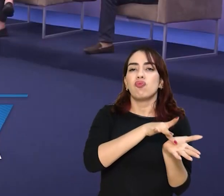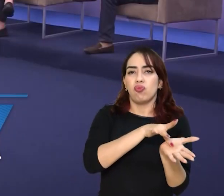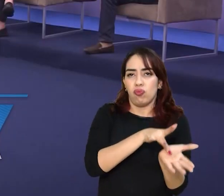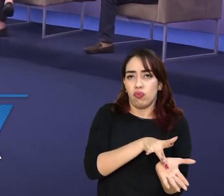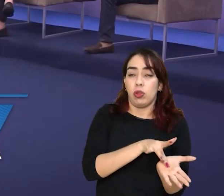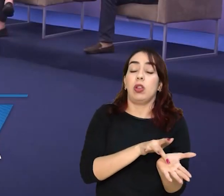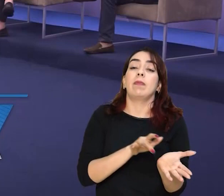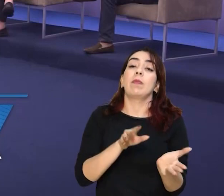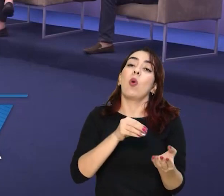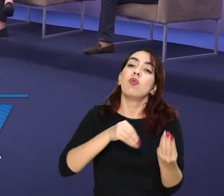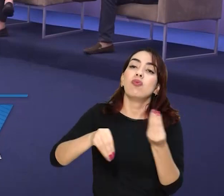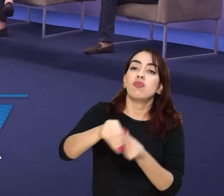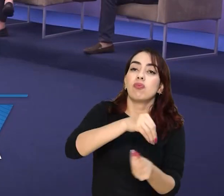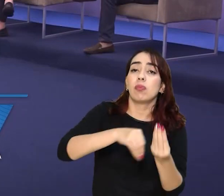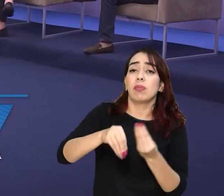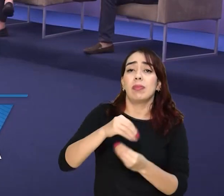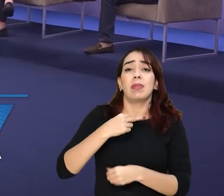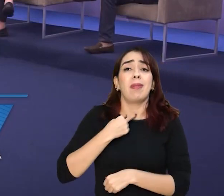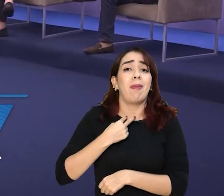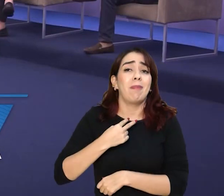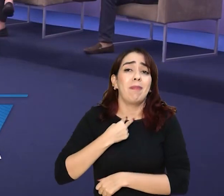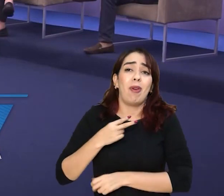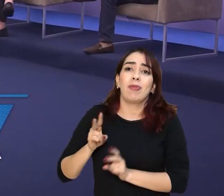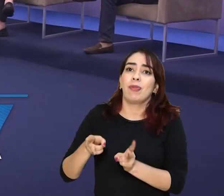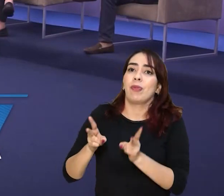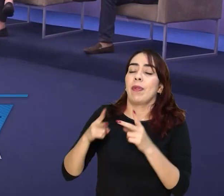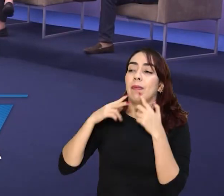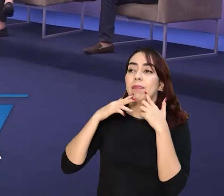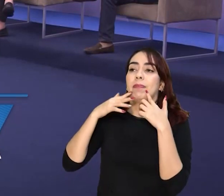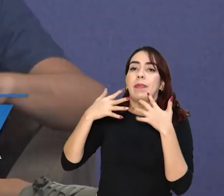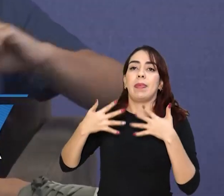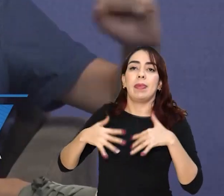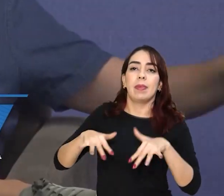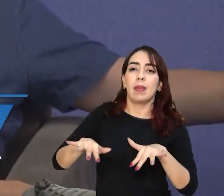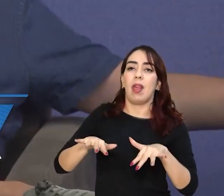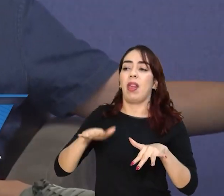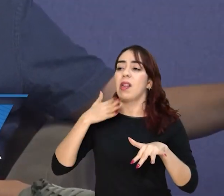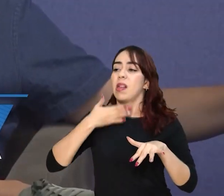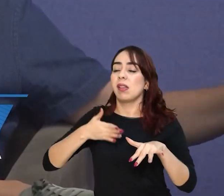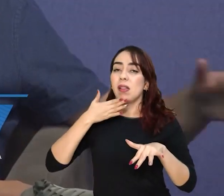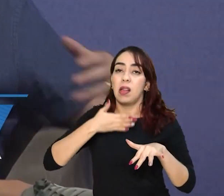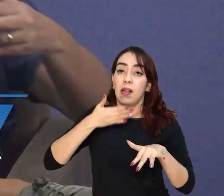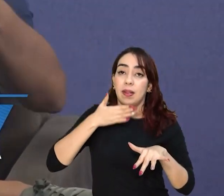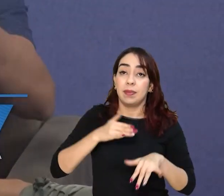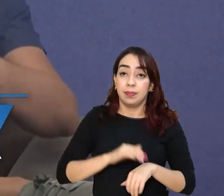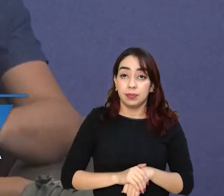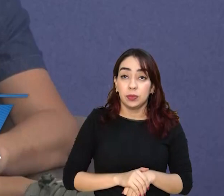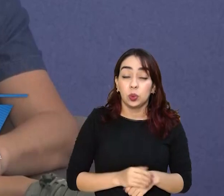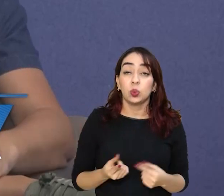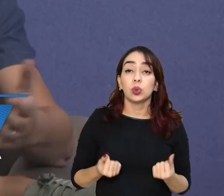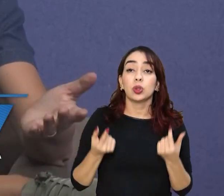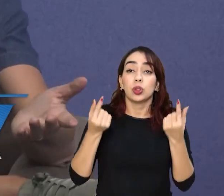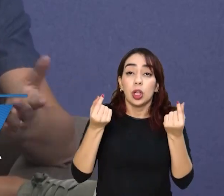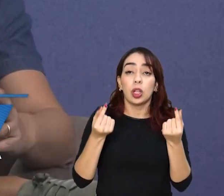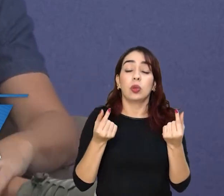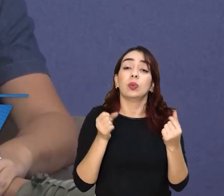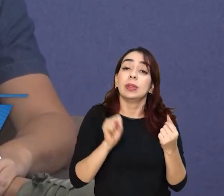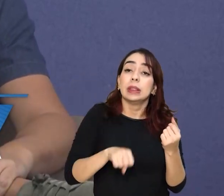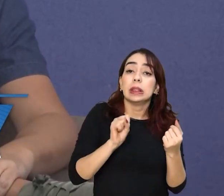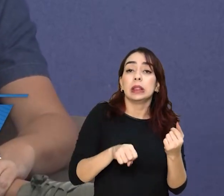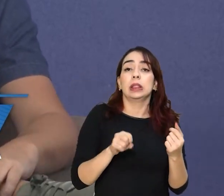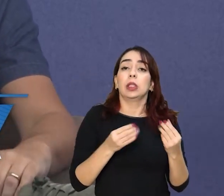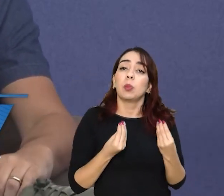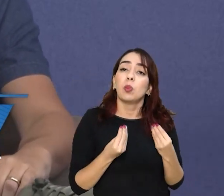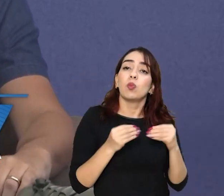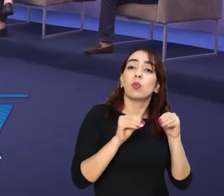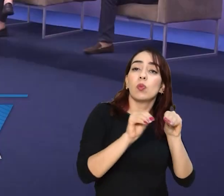que eu ouvi segunda-feira. O Ceará e o Fortaleza não querem isso porque uma reunião. O Ceará e o Fortaleza tem que investir uma grana para fazer para colocar ano, sintético viu? Do CT, pois entendeu?